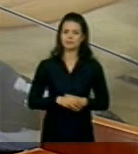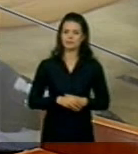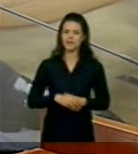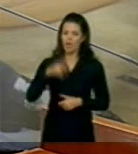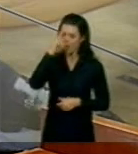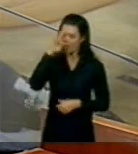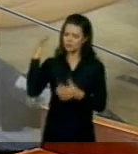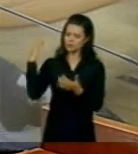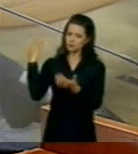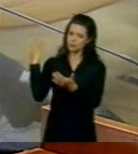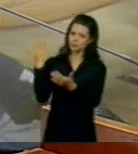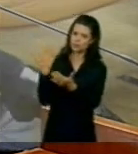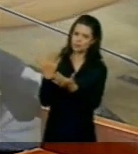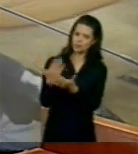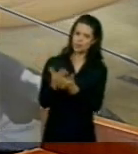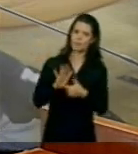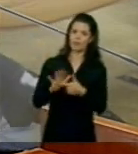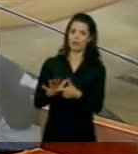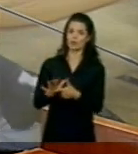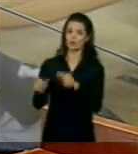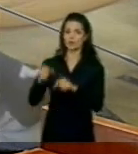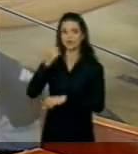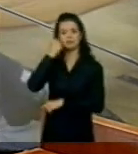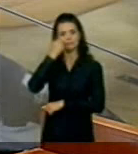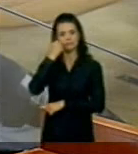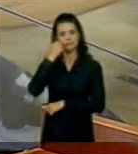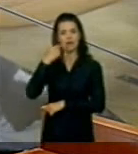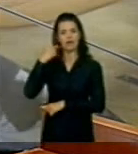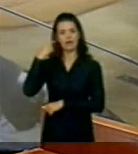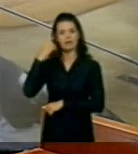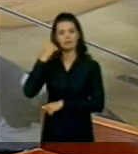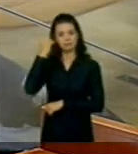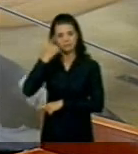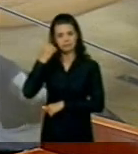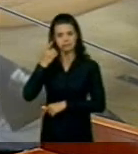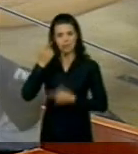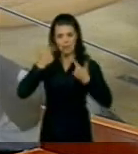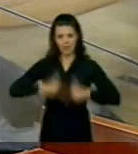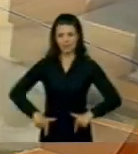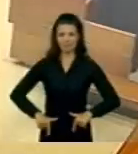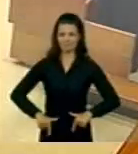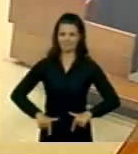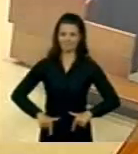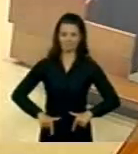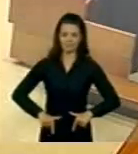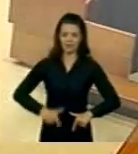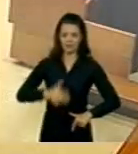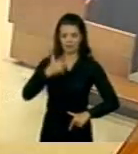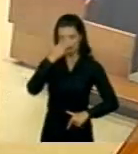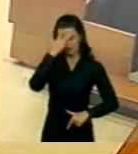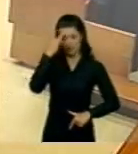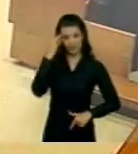que a imunidade formal dos parlamentares tenha caído em certa descrença.